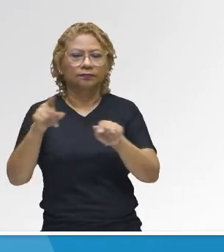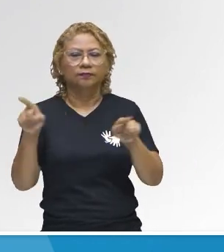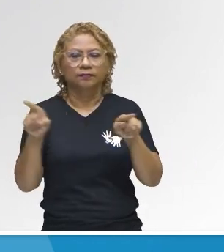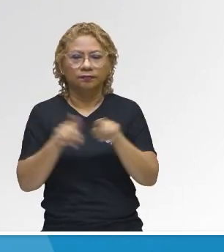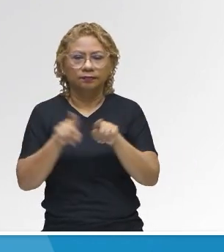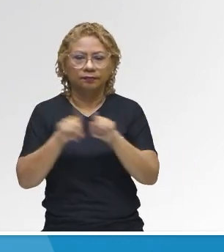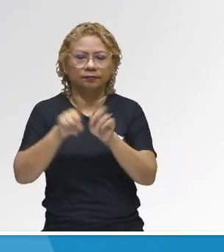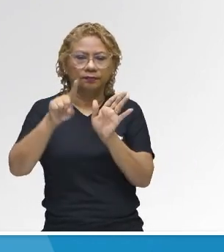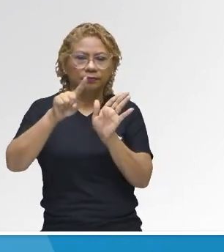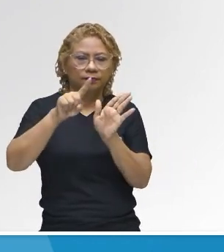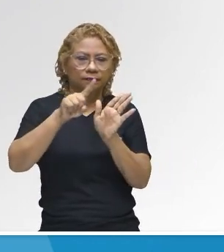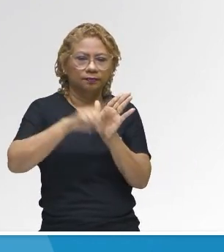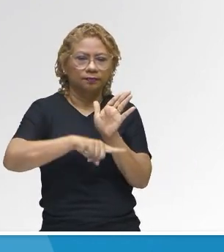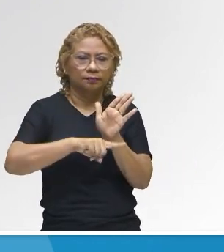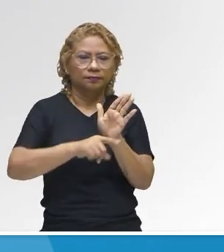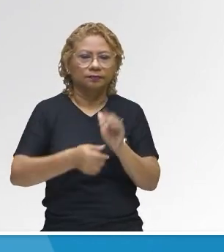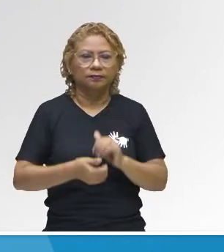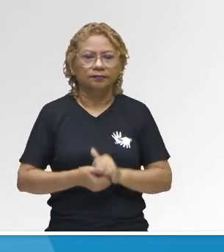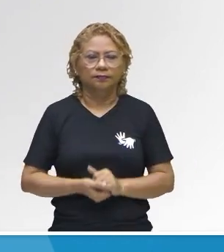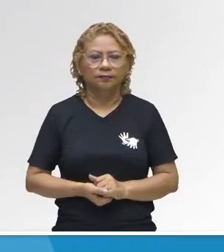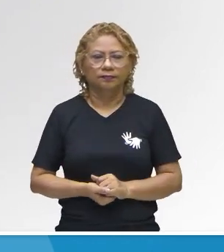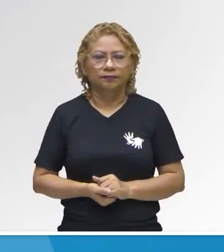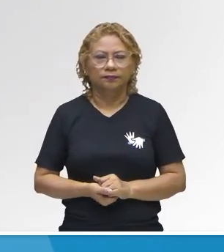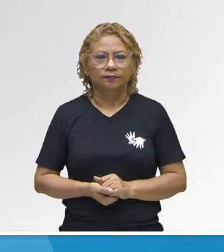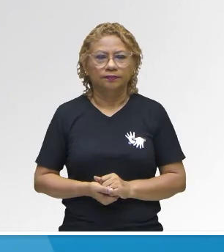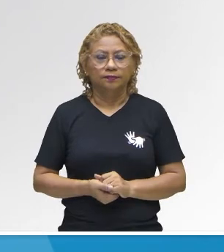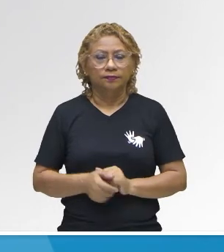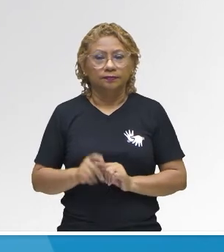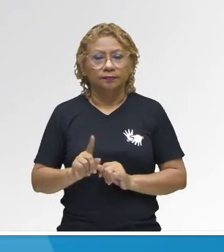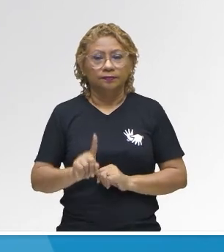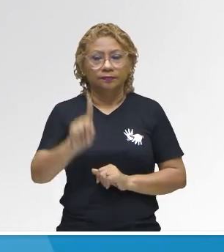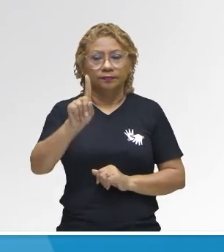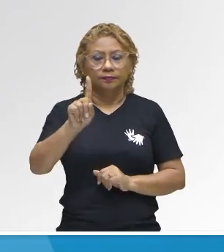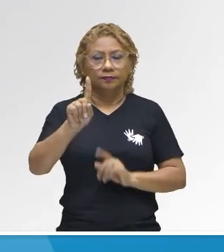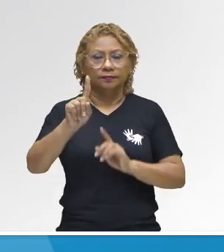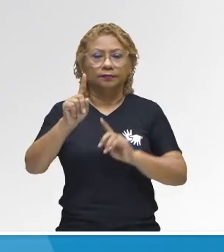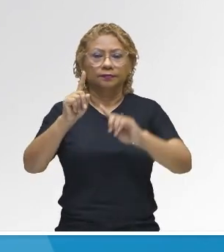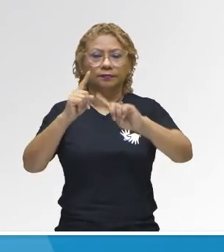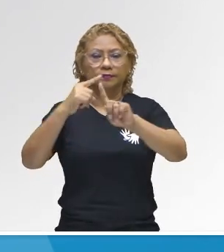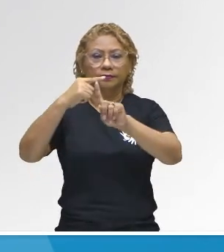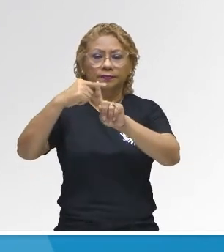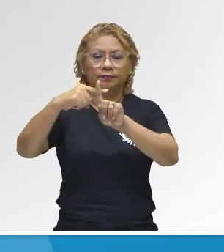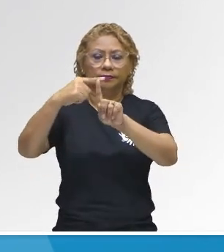valores negativos. A partir do zero aqui,